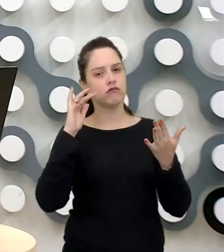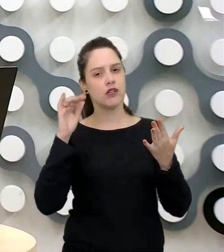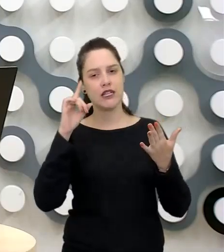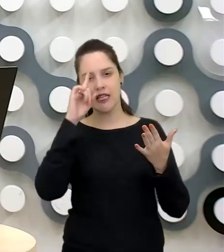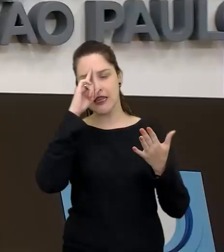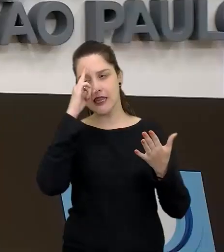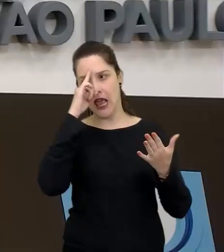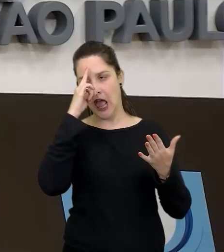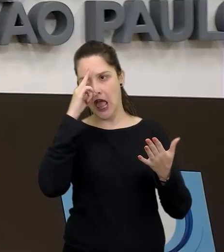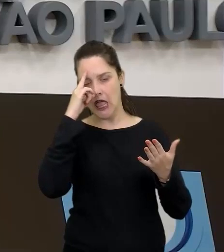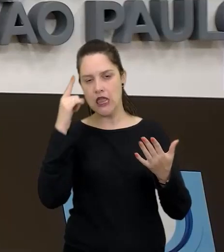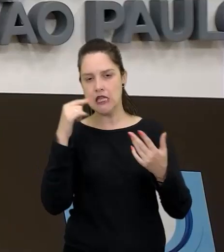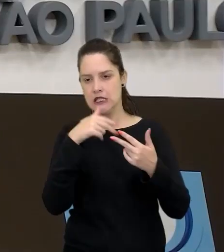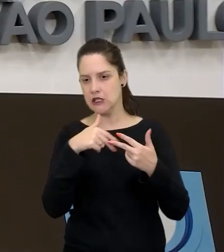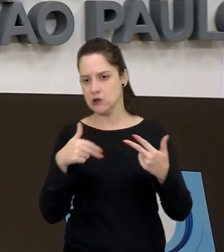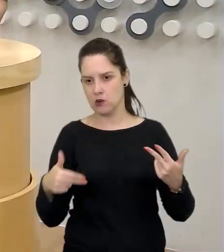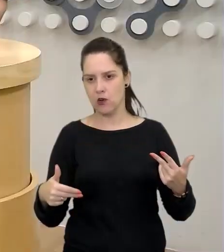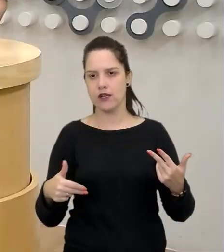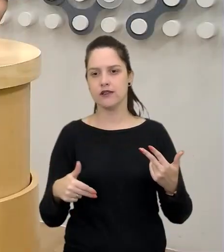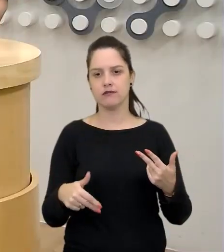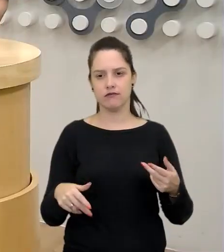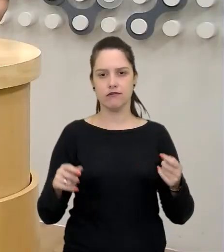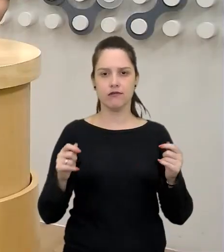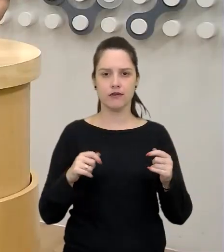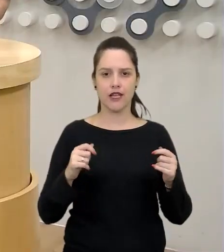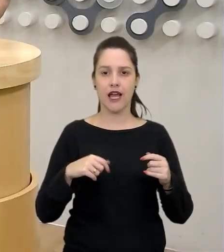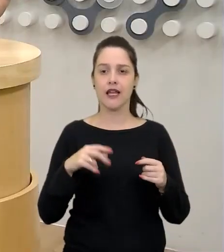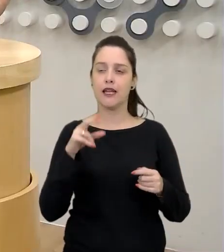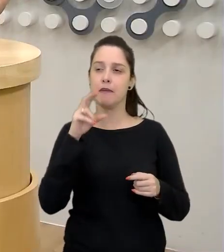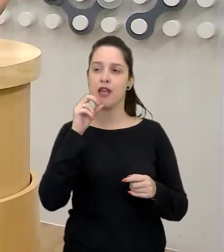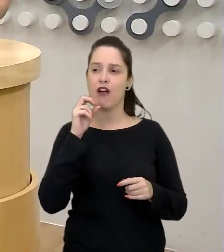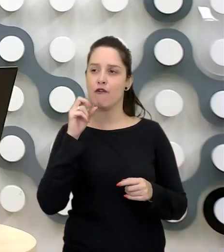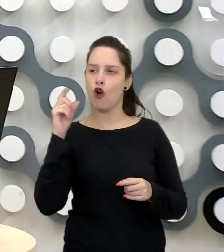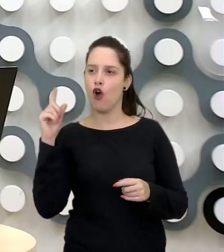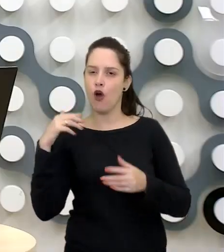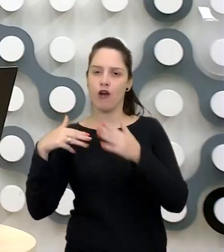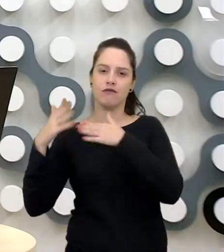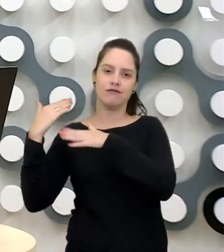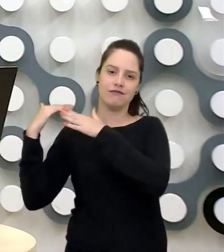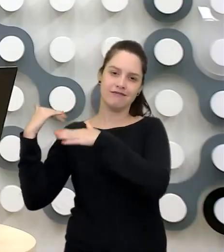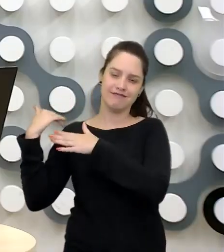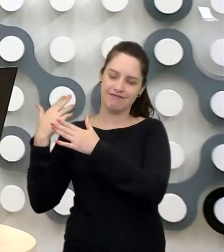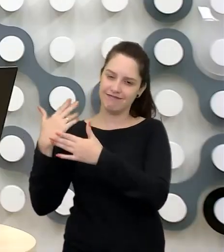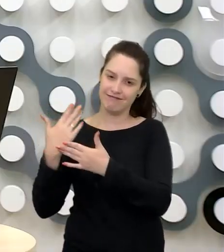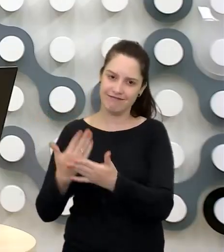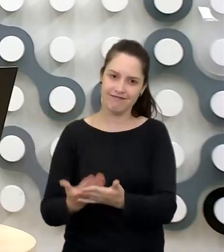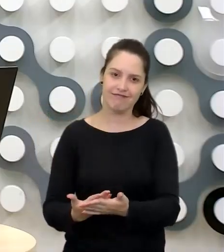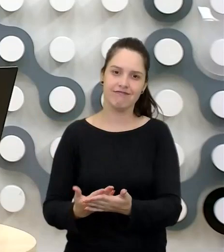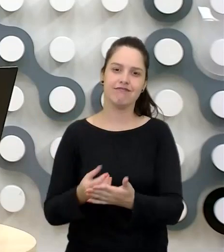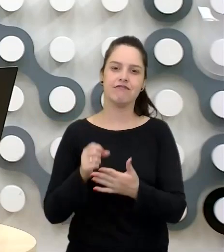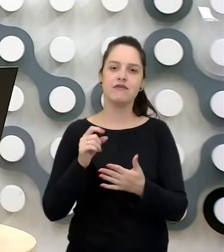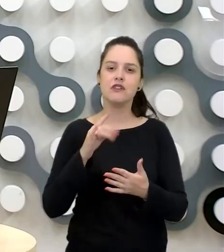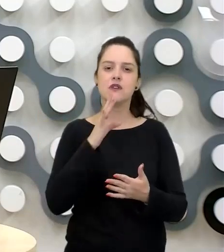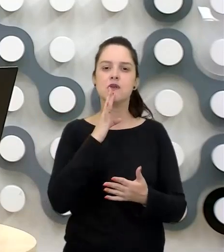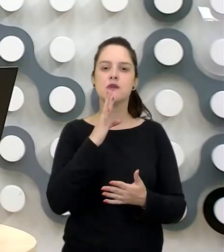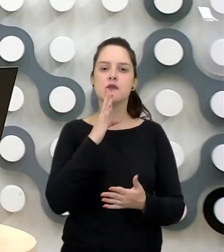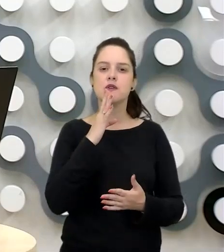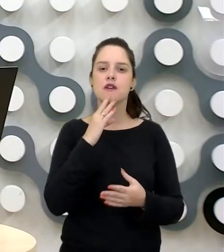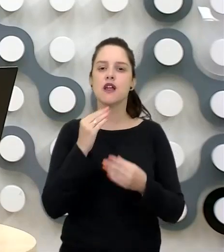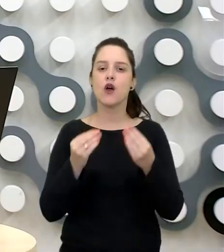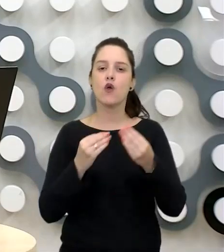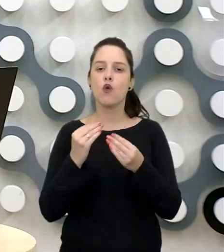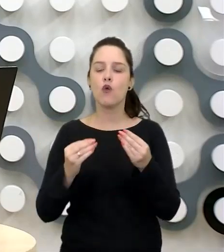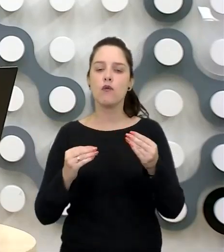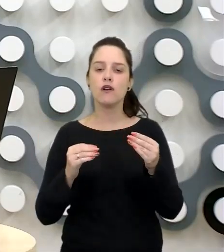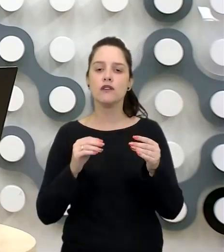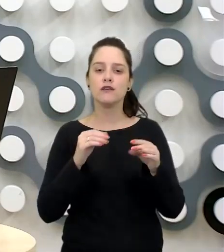nesse livro, né? Daphne e Apolo também, muito bacana, né? Se vocês querem também conhecer os contos tradicionais